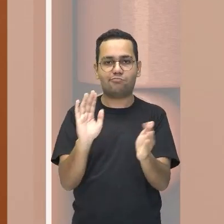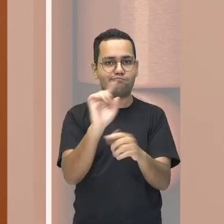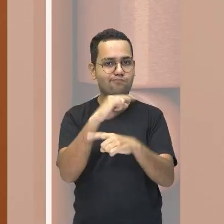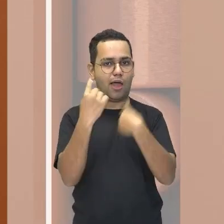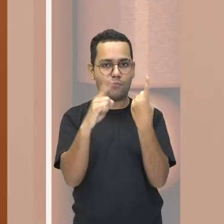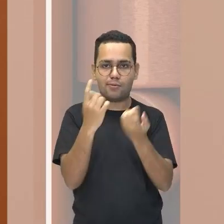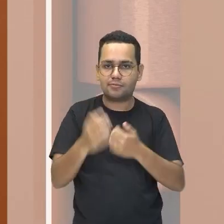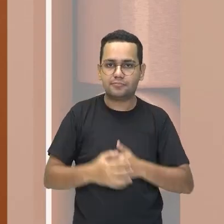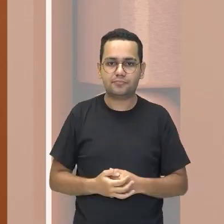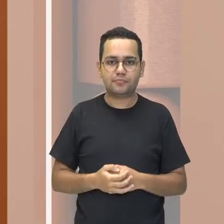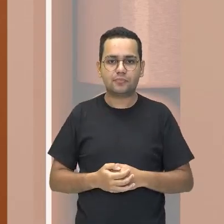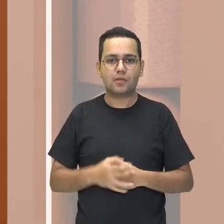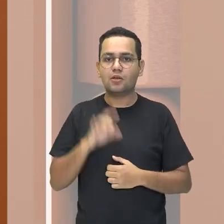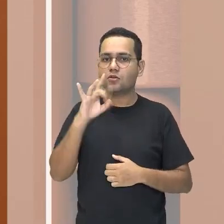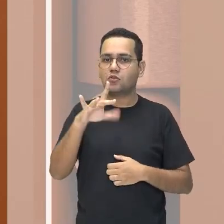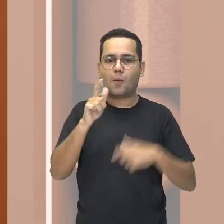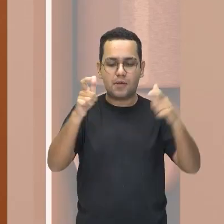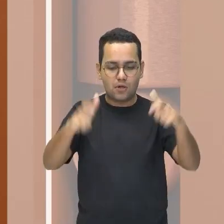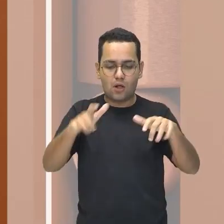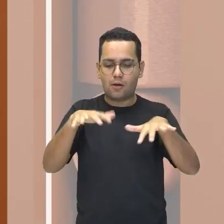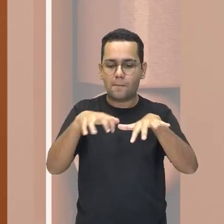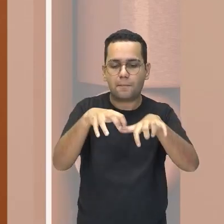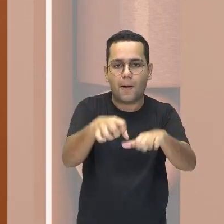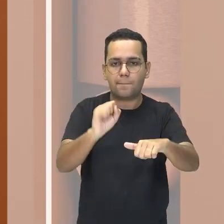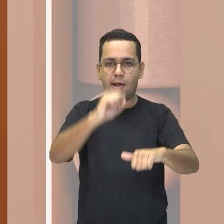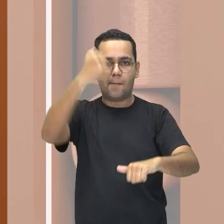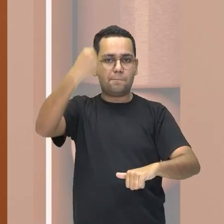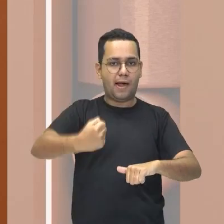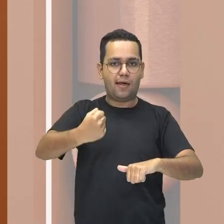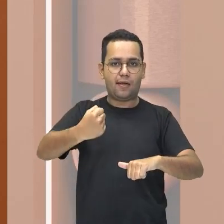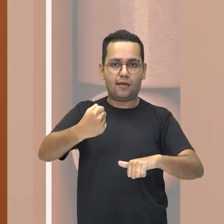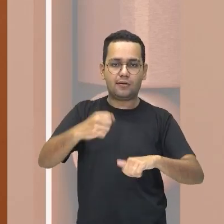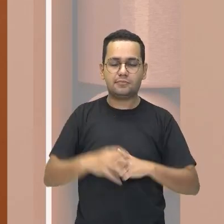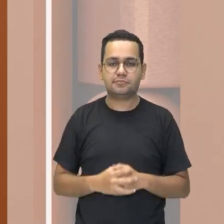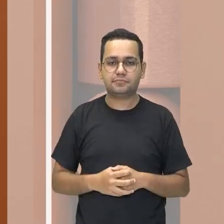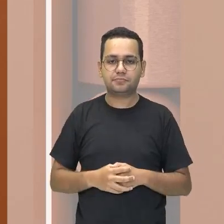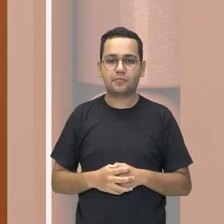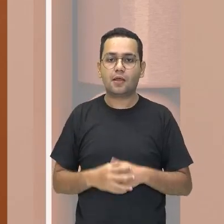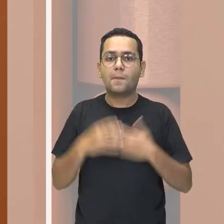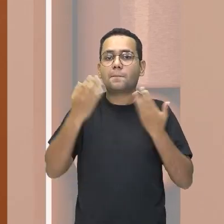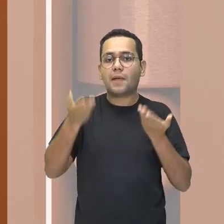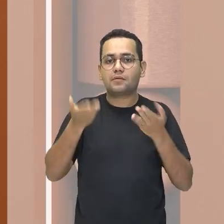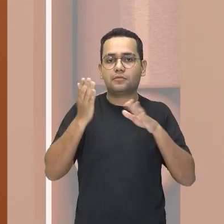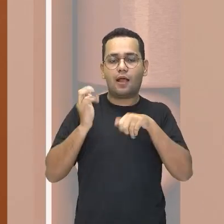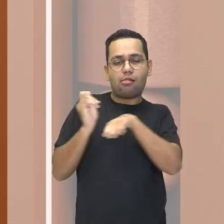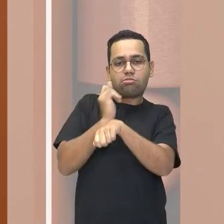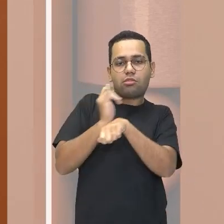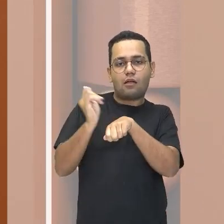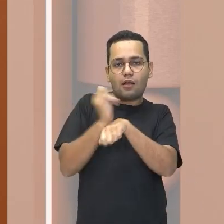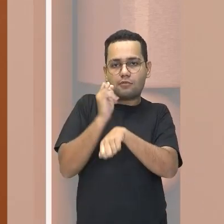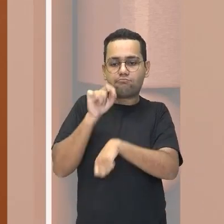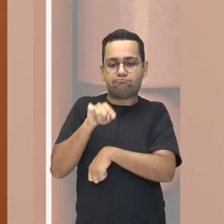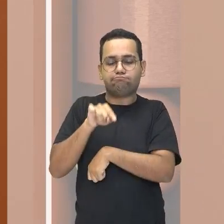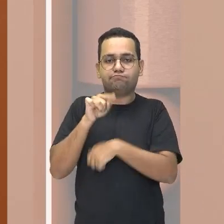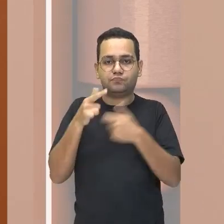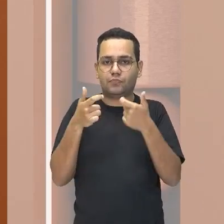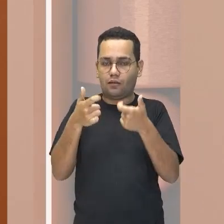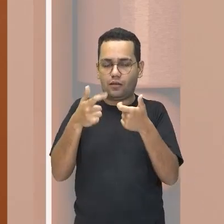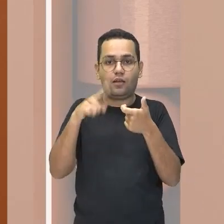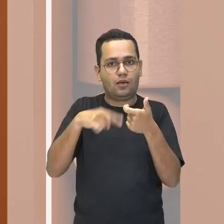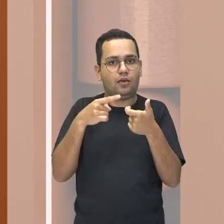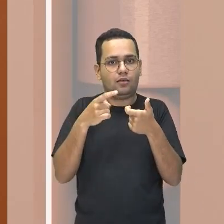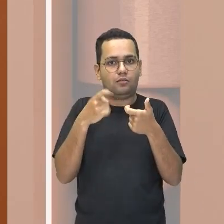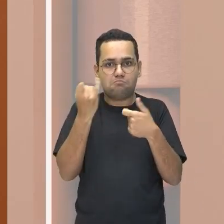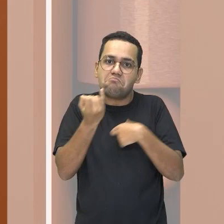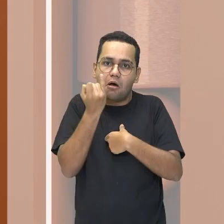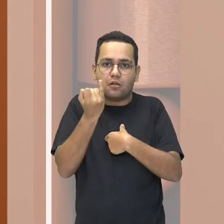iam apenas para ocupar o território. Gente, essa tática de guerra, no início do conflito, se mostrou muito eficiente,